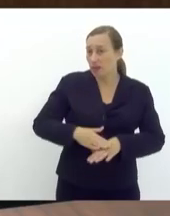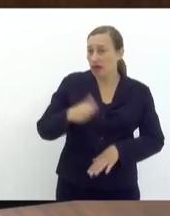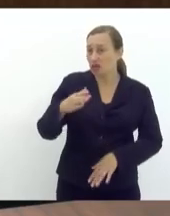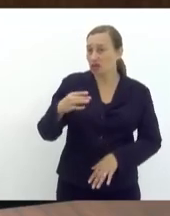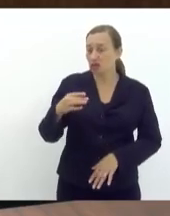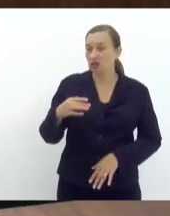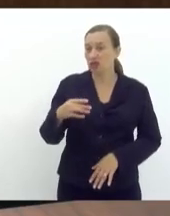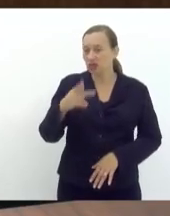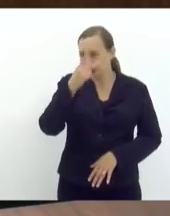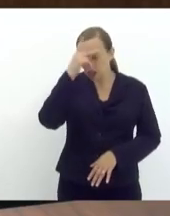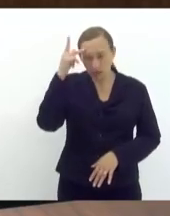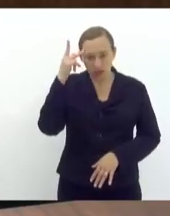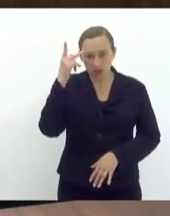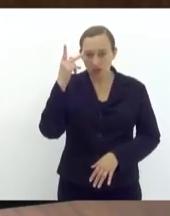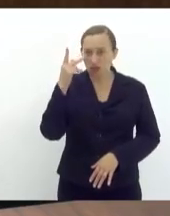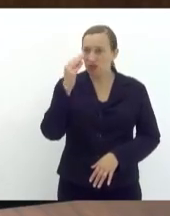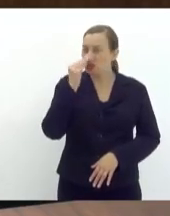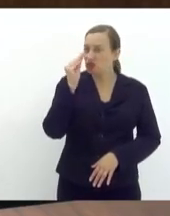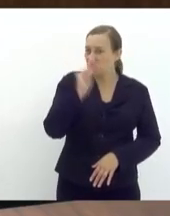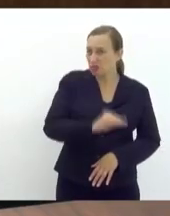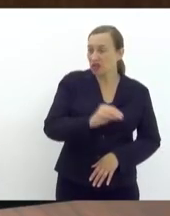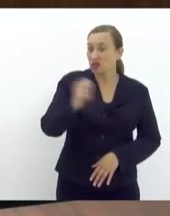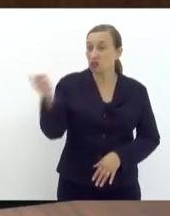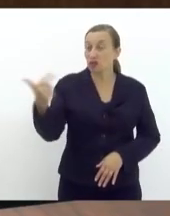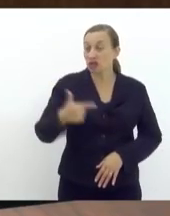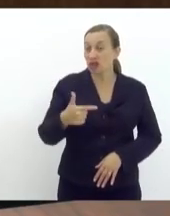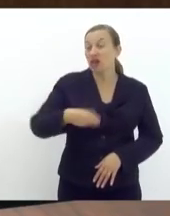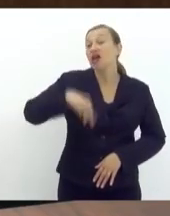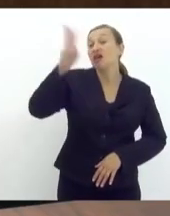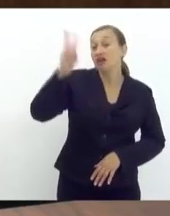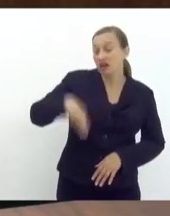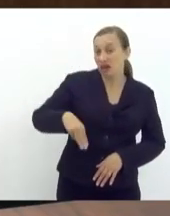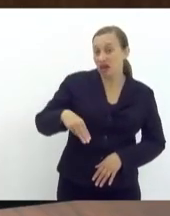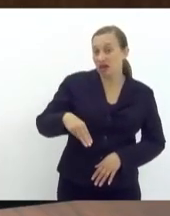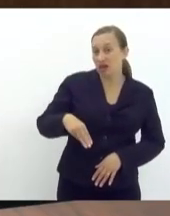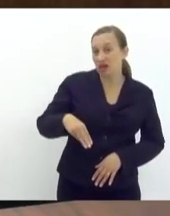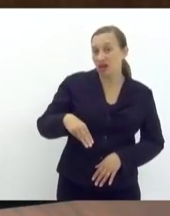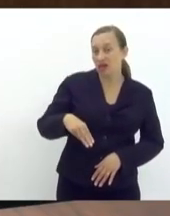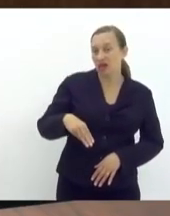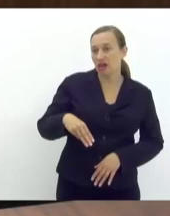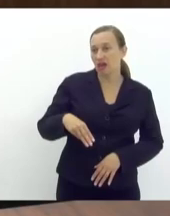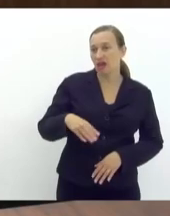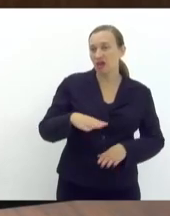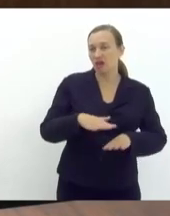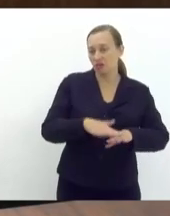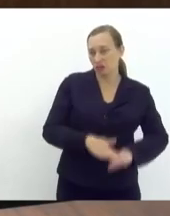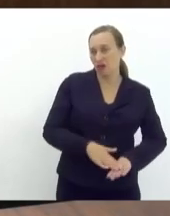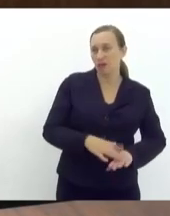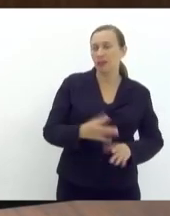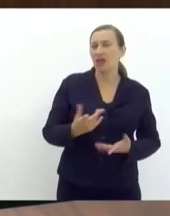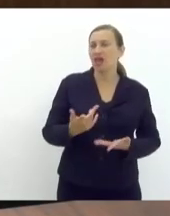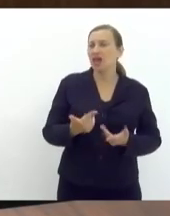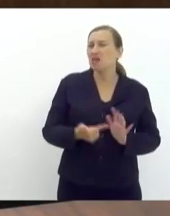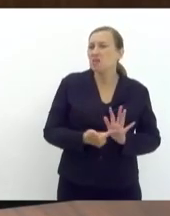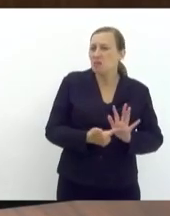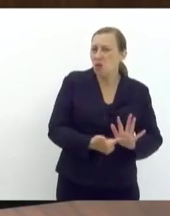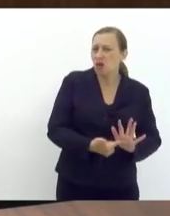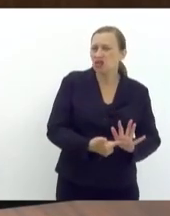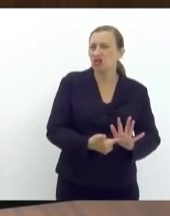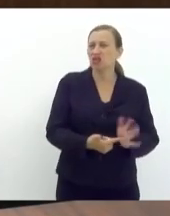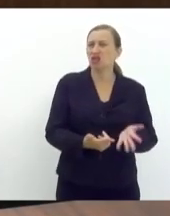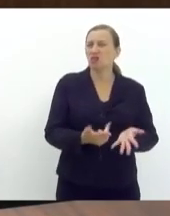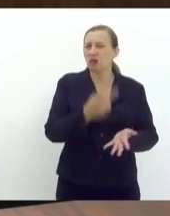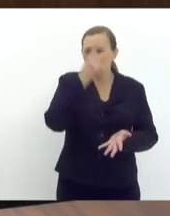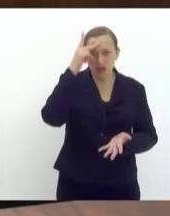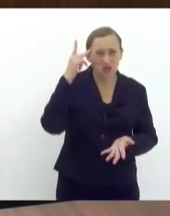do que aquele que é discriminado ele mostra a baixeza moral de alguém que discrimina